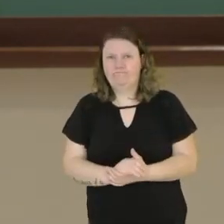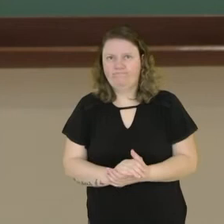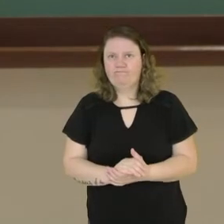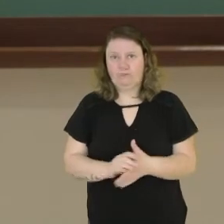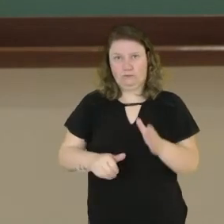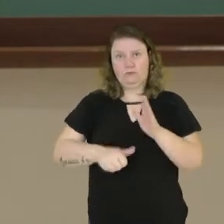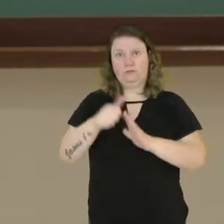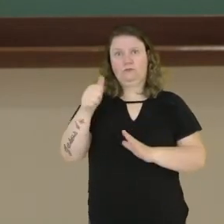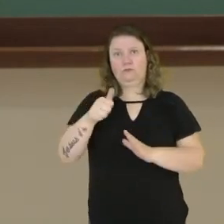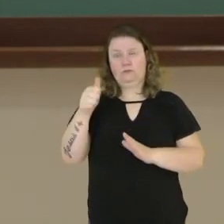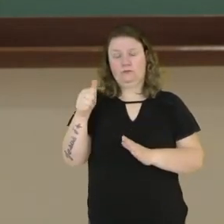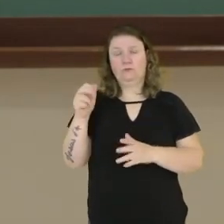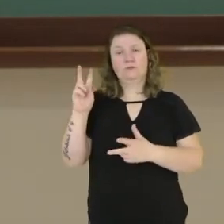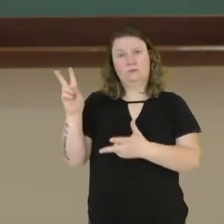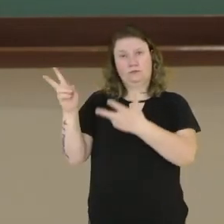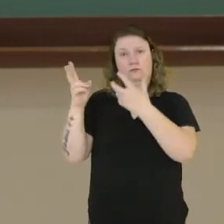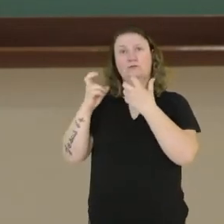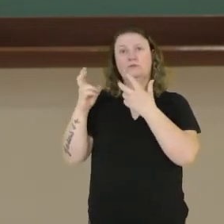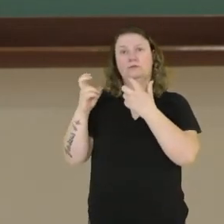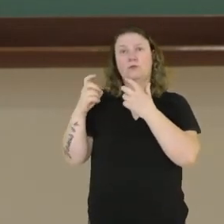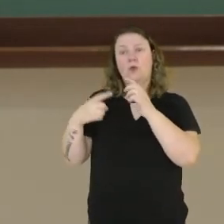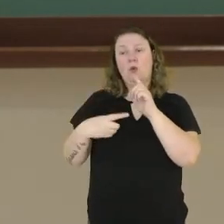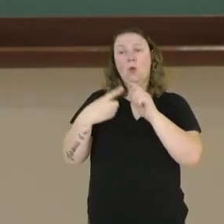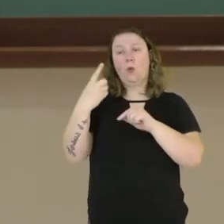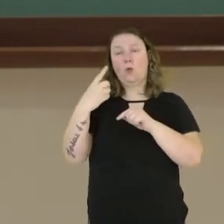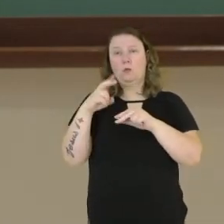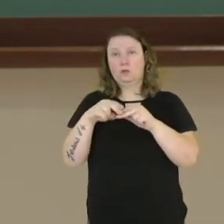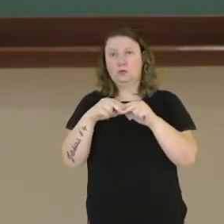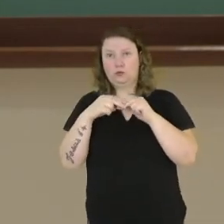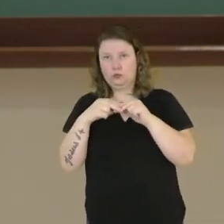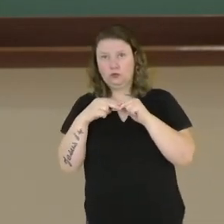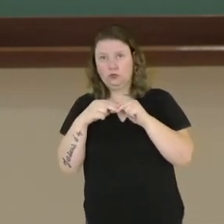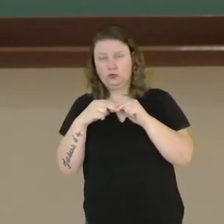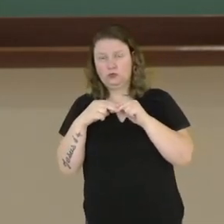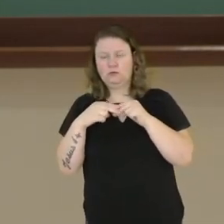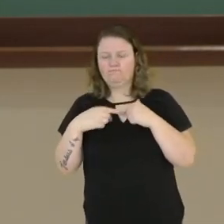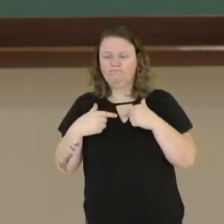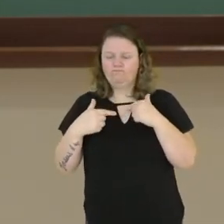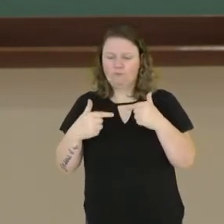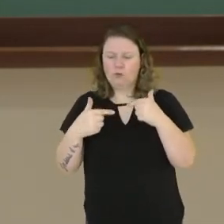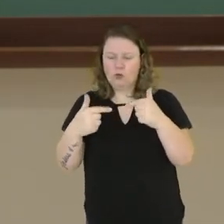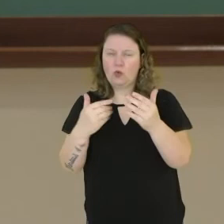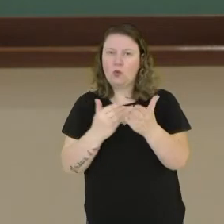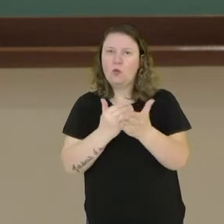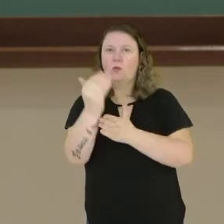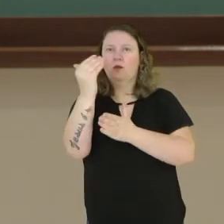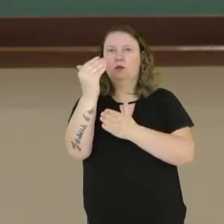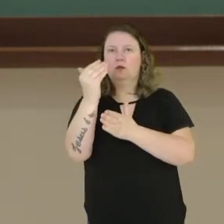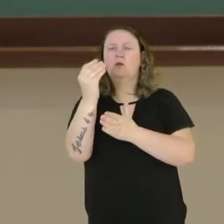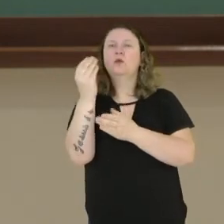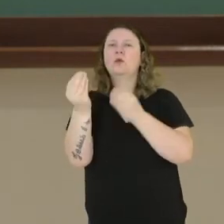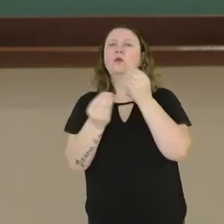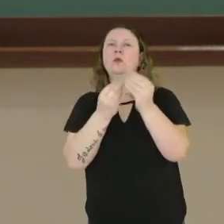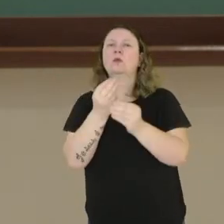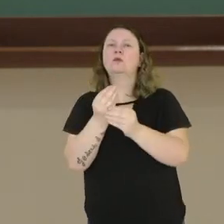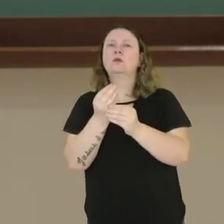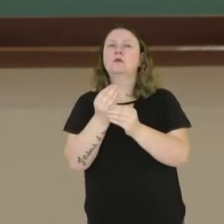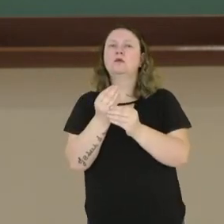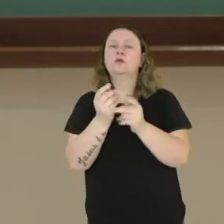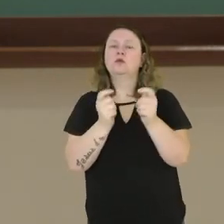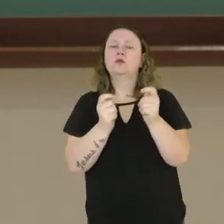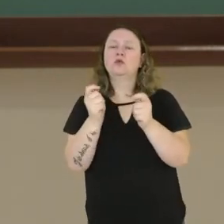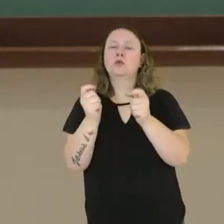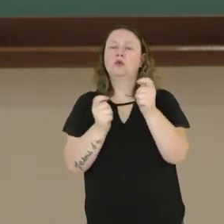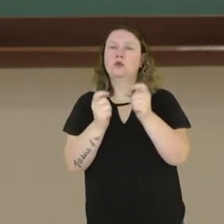dar uma olhada se um dos motivos que levaram a esse confronto foi, num primeiro momento, o controle dos